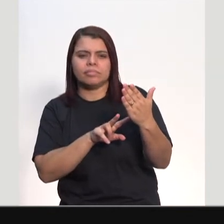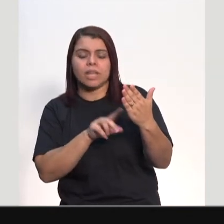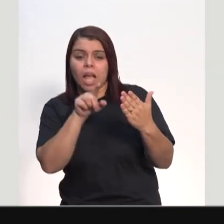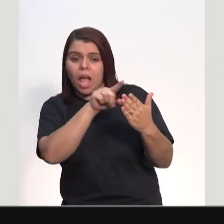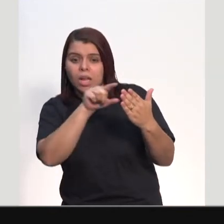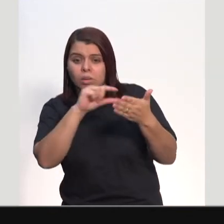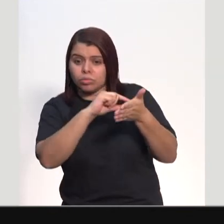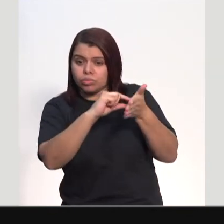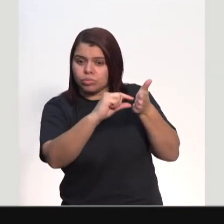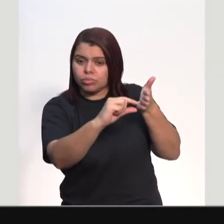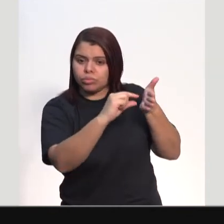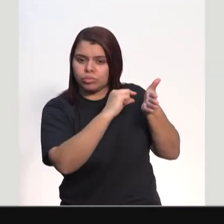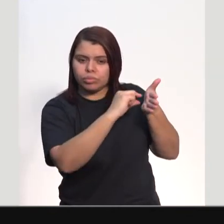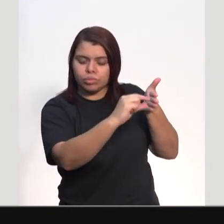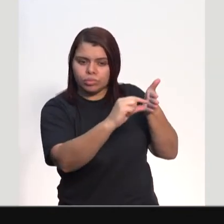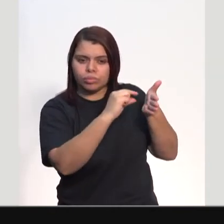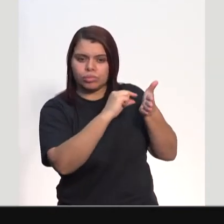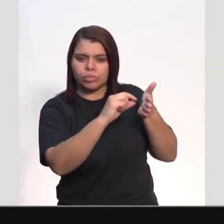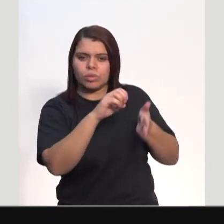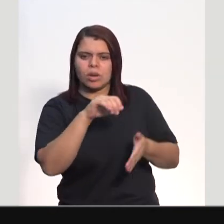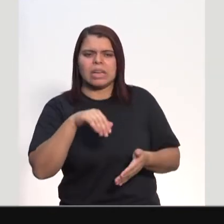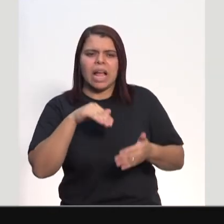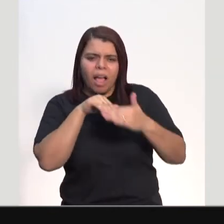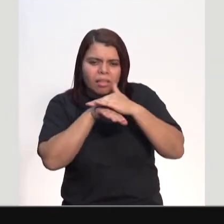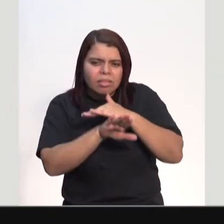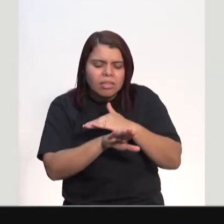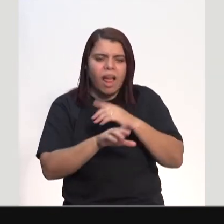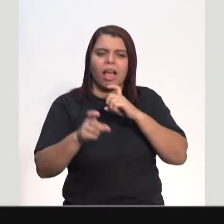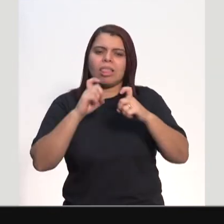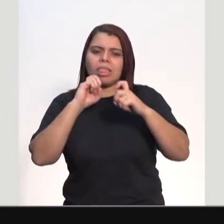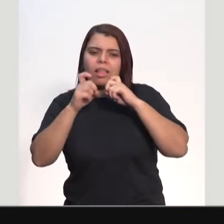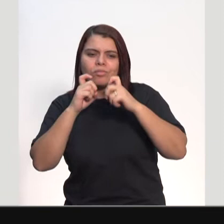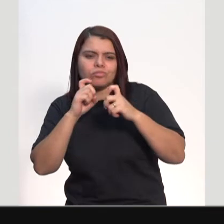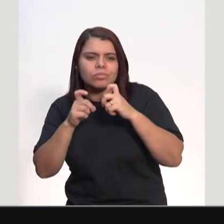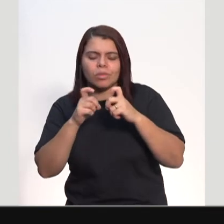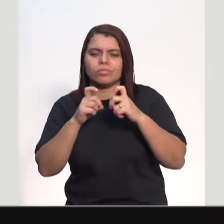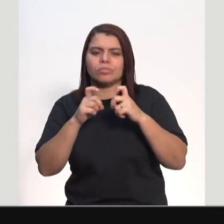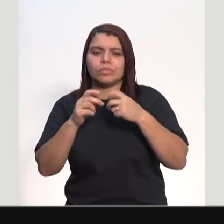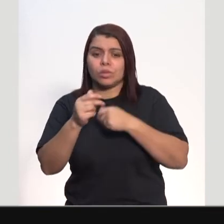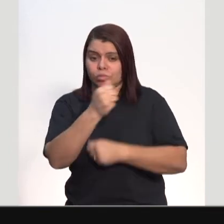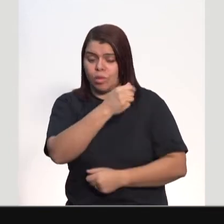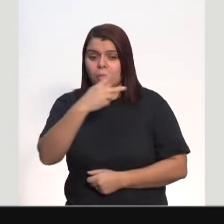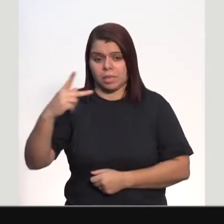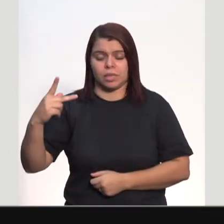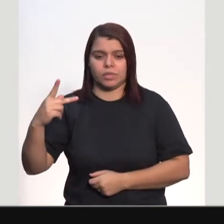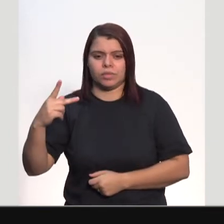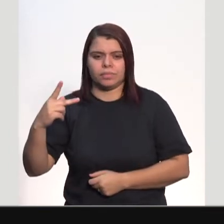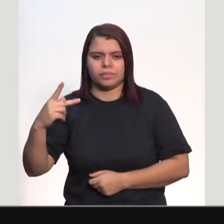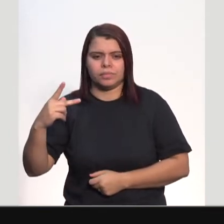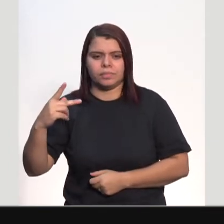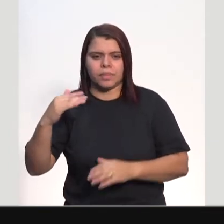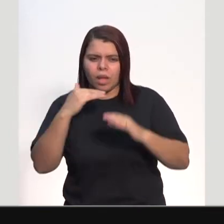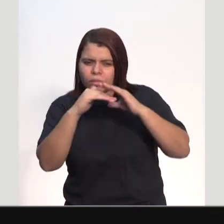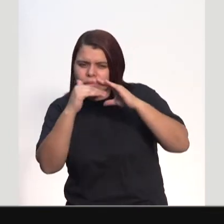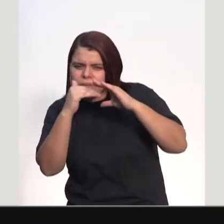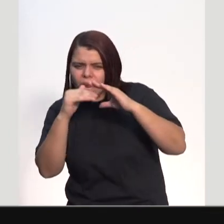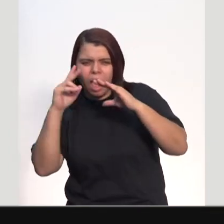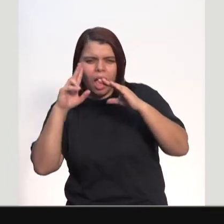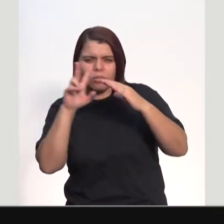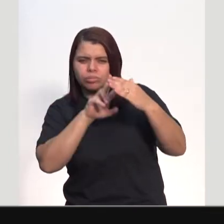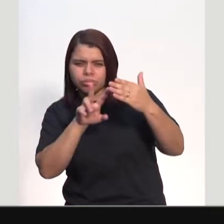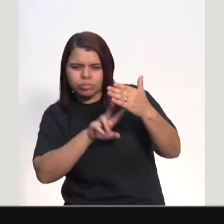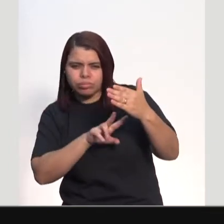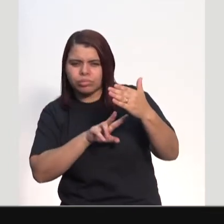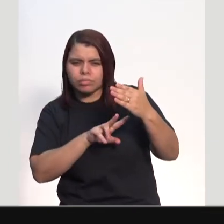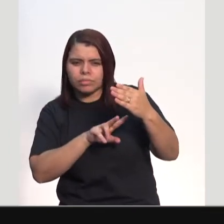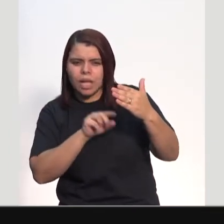Aqui, onde ele aparece ingressar em reunião do Microsoft Teams, não vai aparecer para vocês, mas clicando com o botão direito,